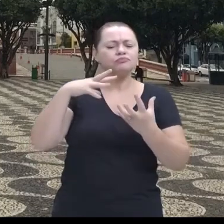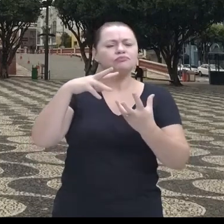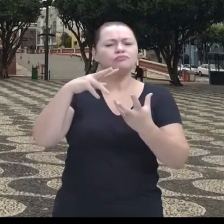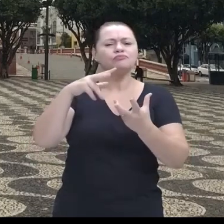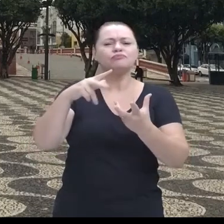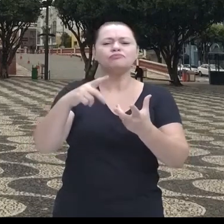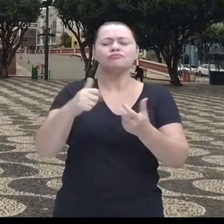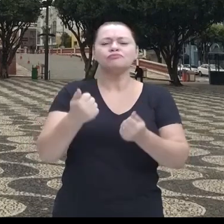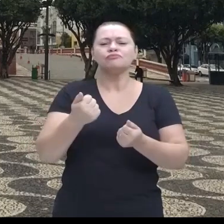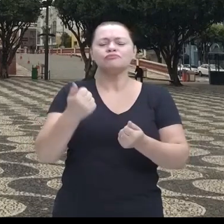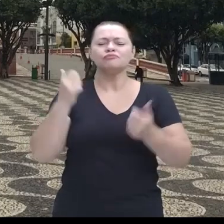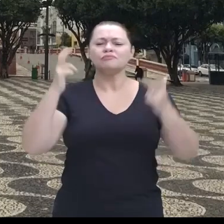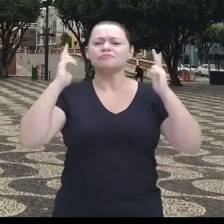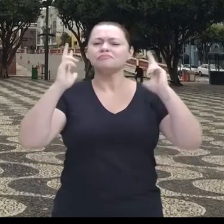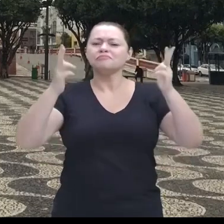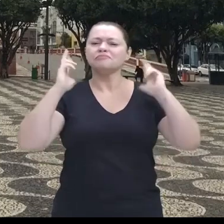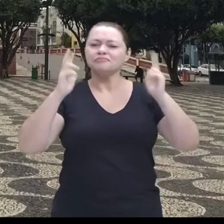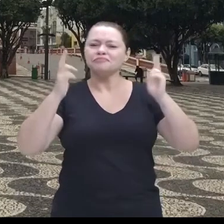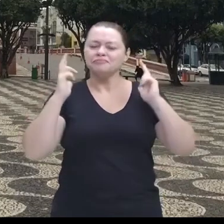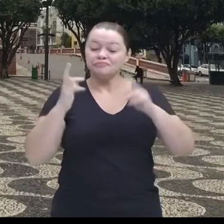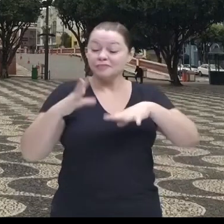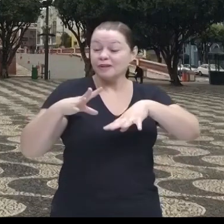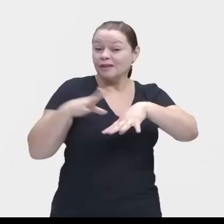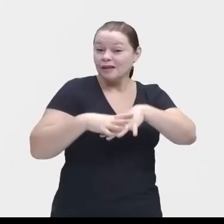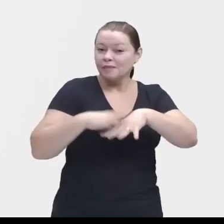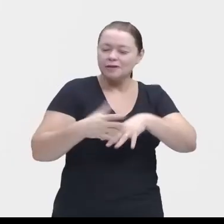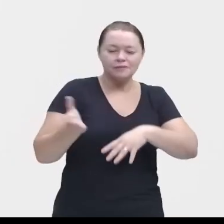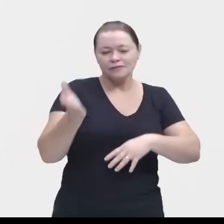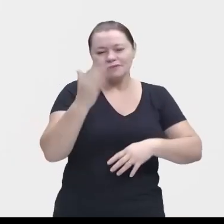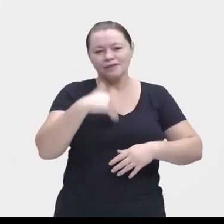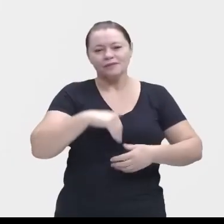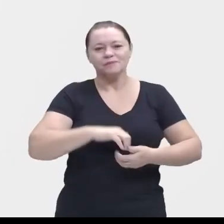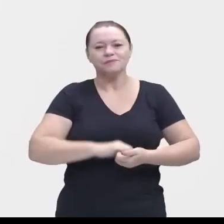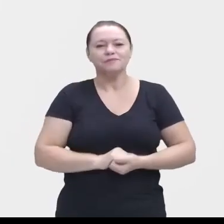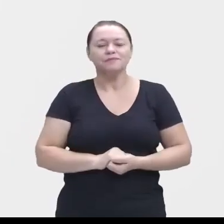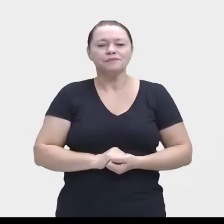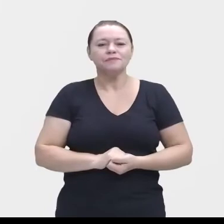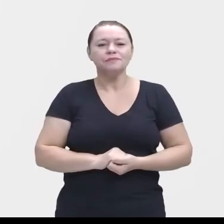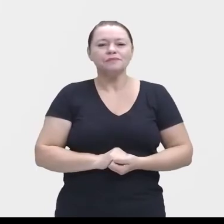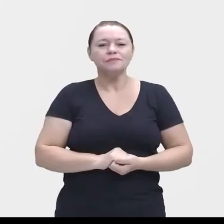e divertido da matemática. Me acompanhe agora.